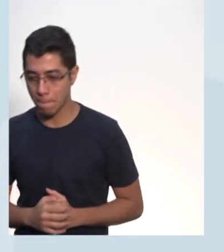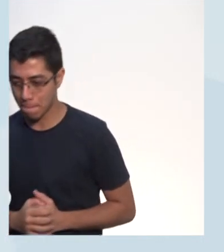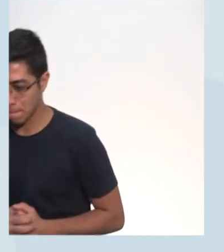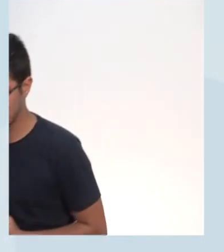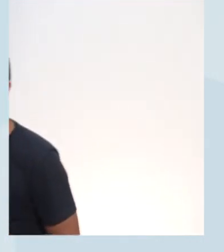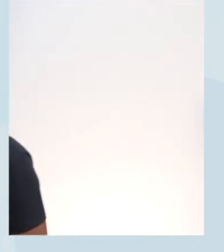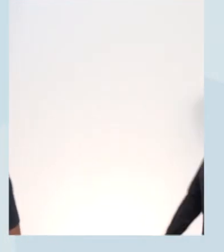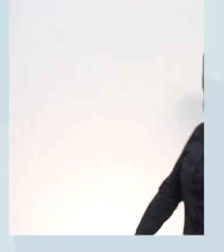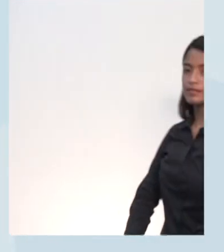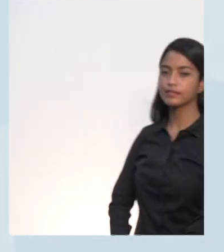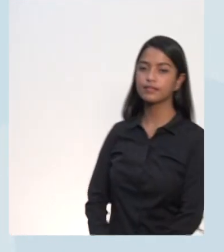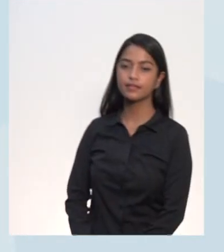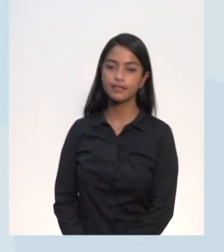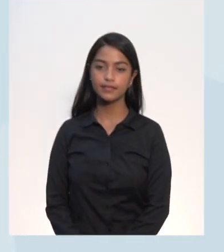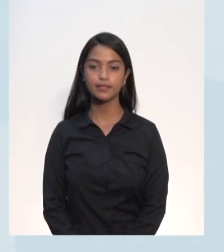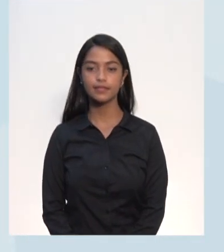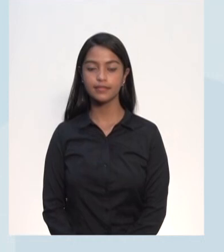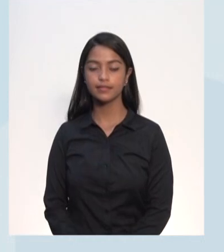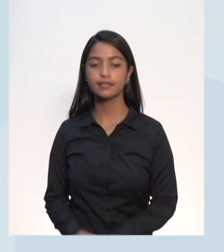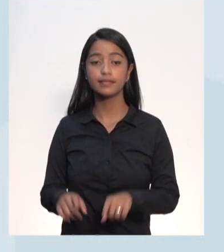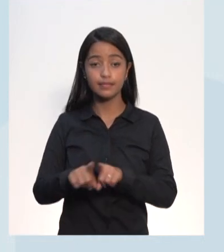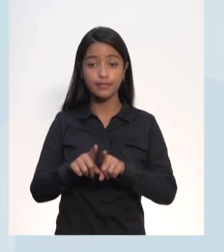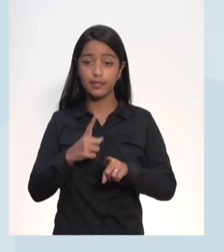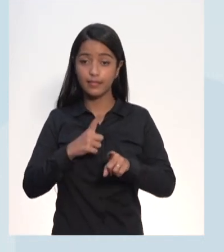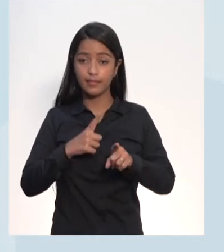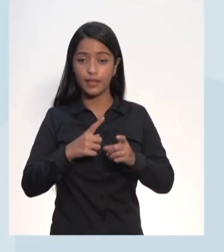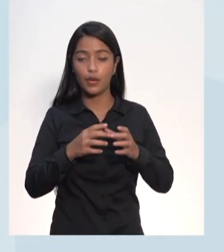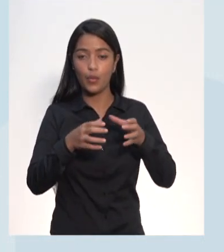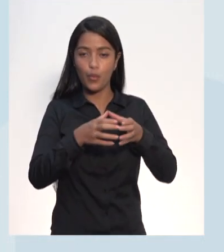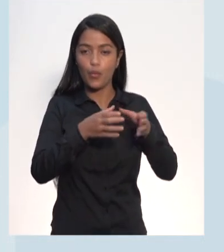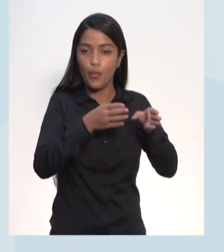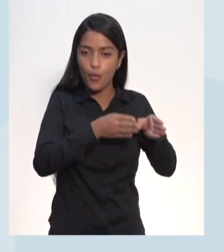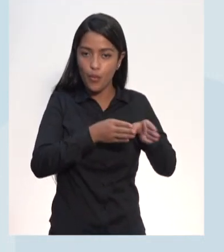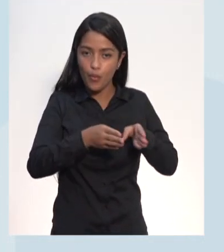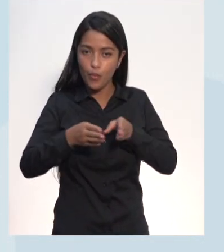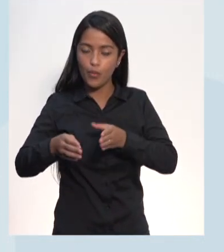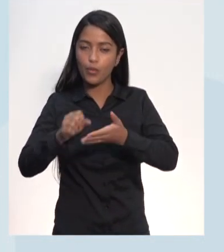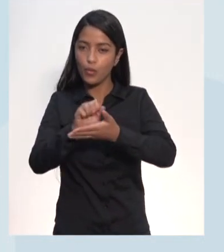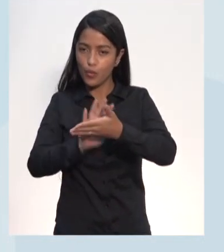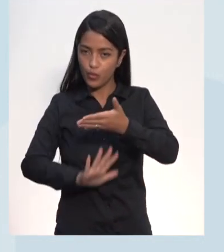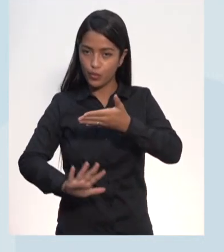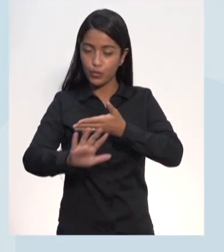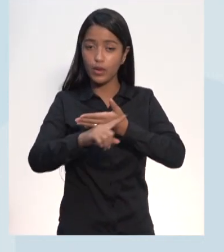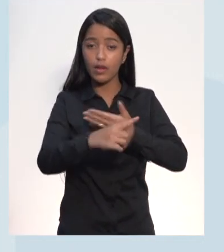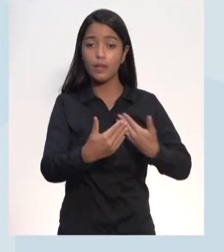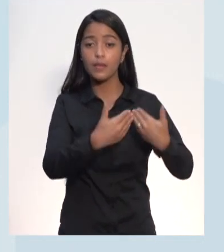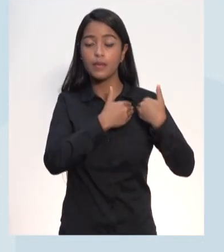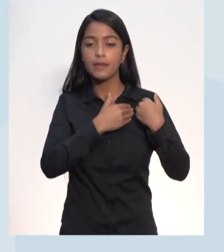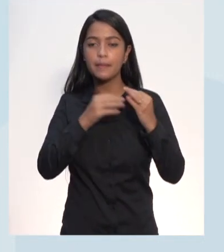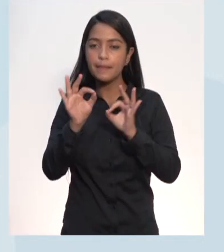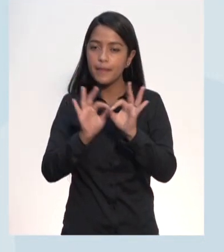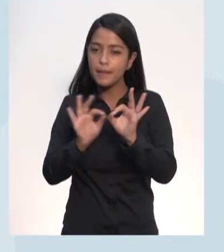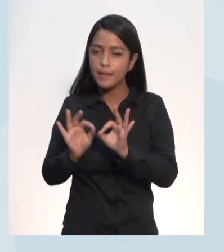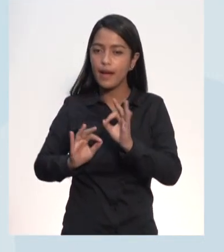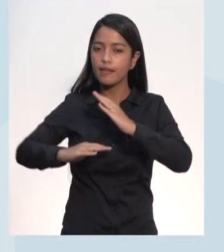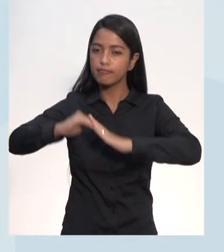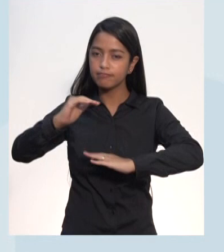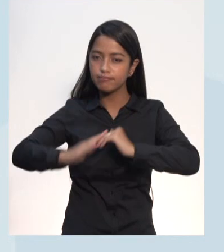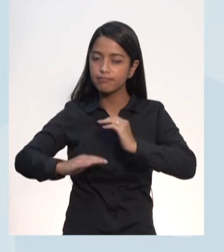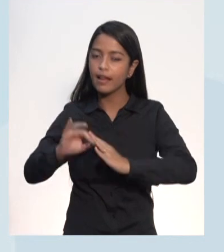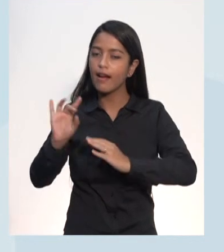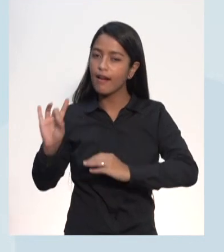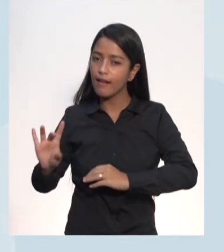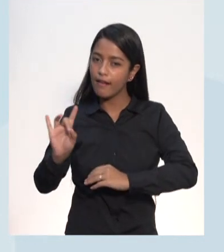as habilidades e os objetos de conhecimento para cada ano do ensino fundamental. Esses objetos de